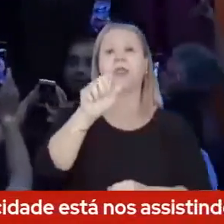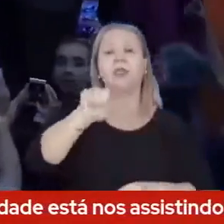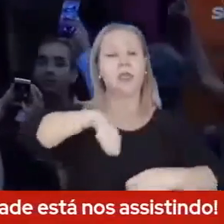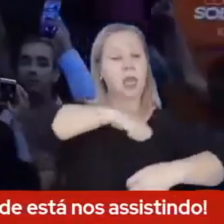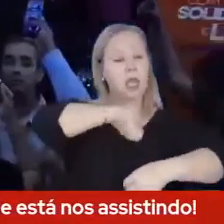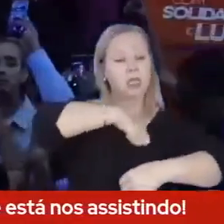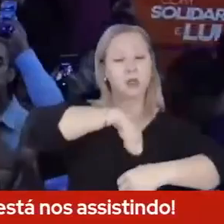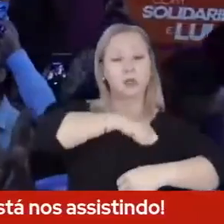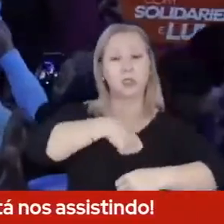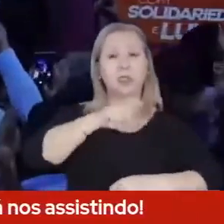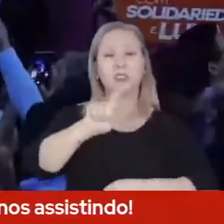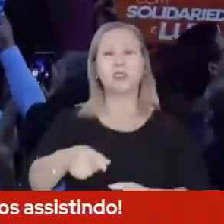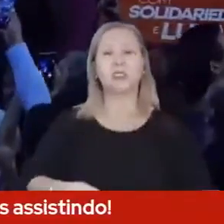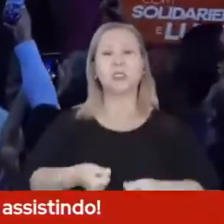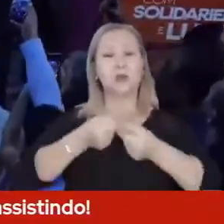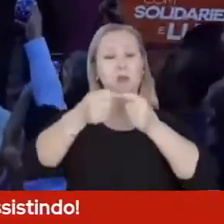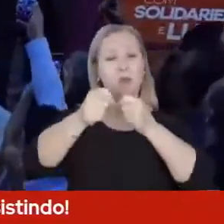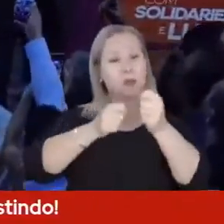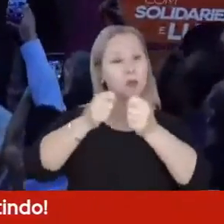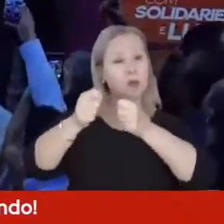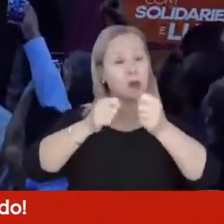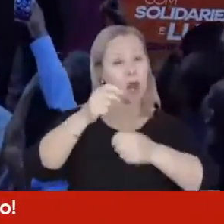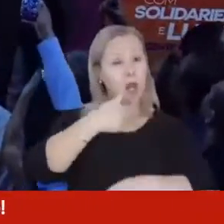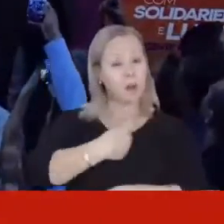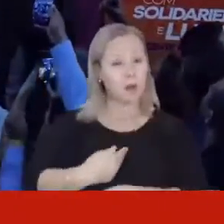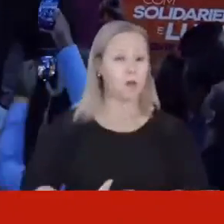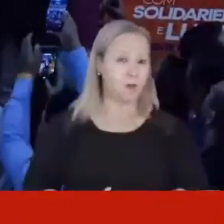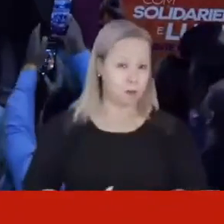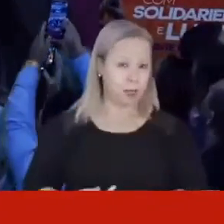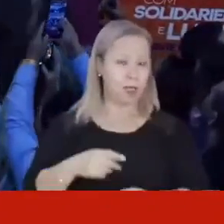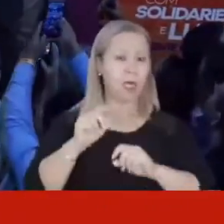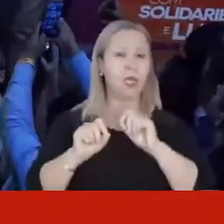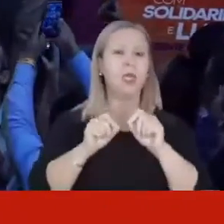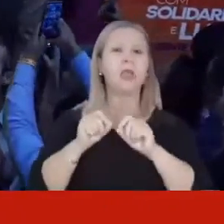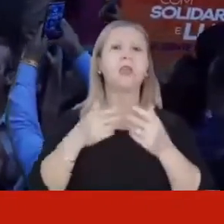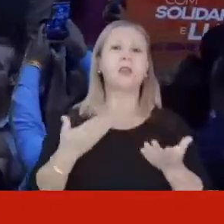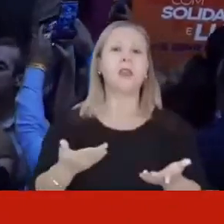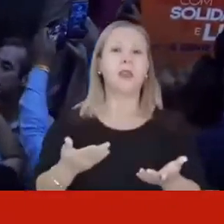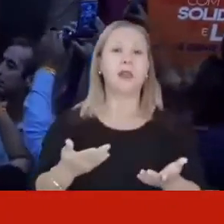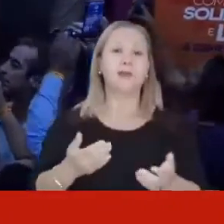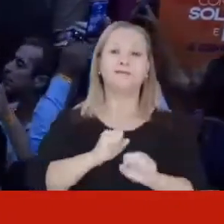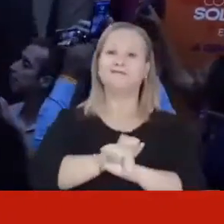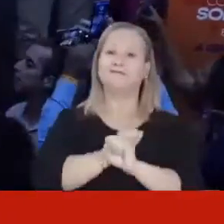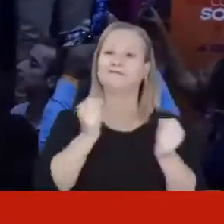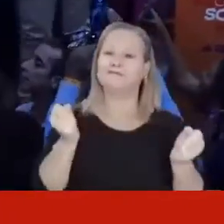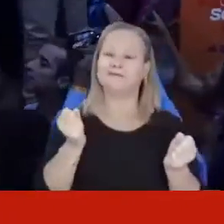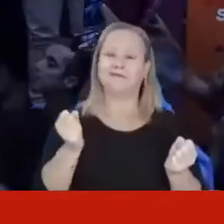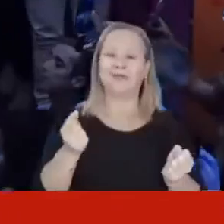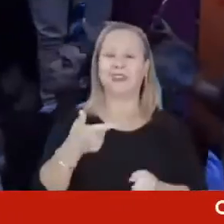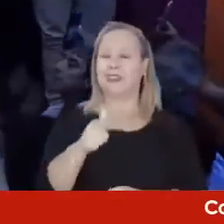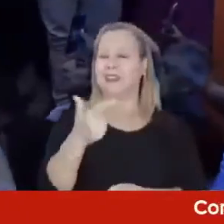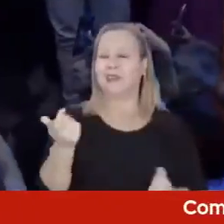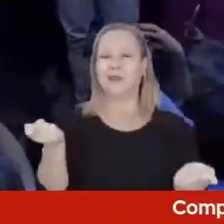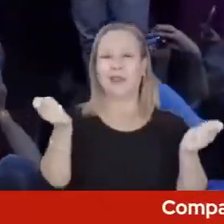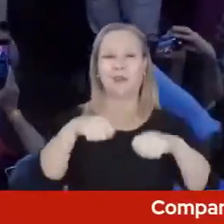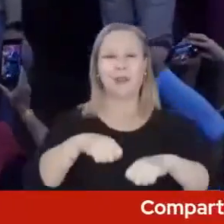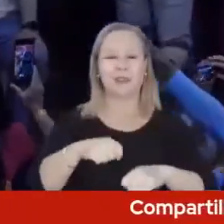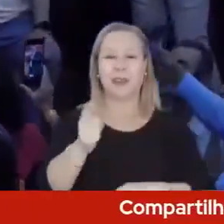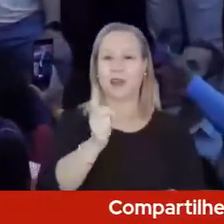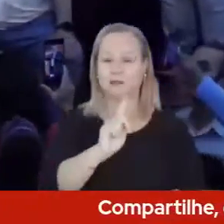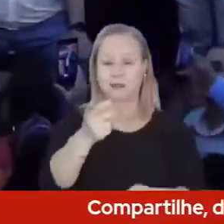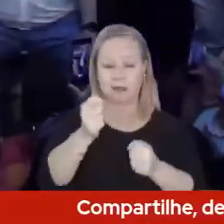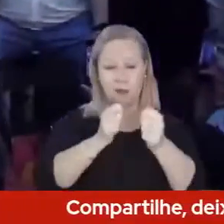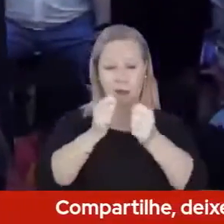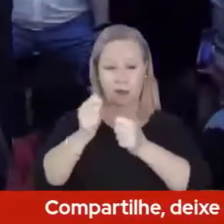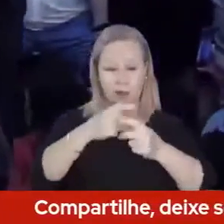preços controlados pelo governo, que ele, por incapacidade, não controla. A Petrobras